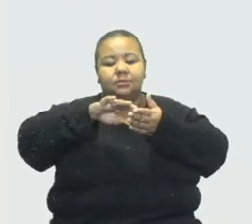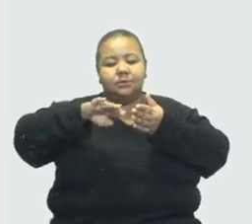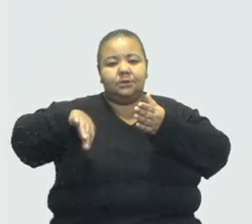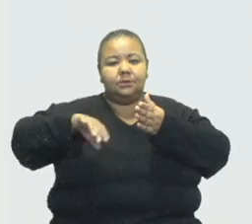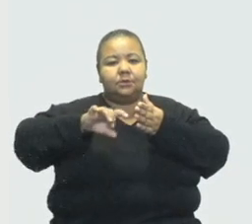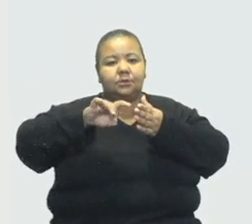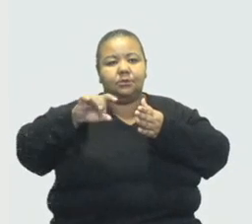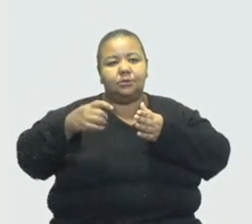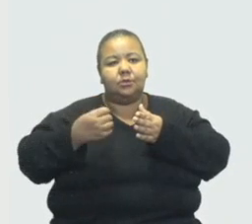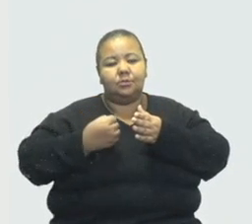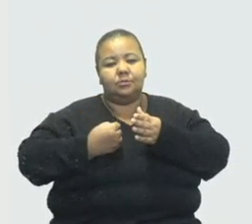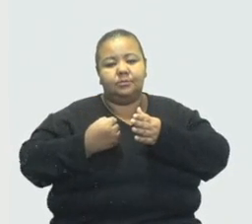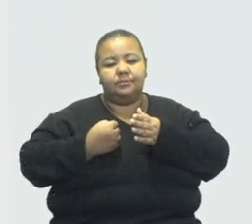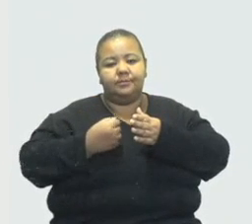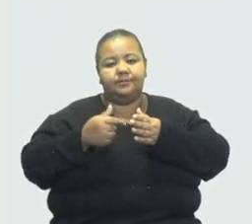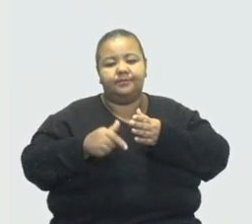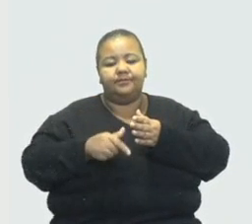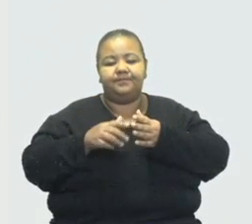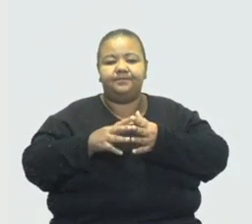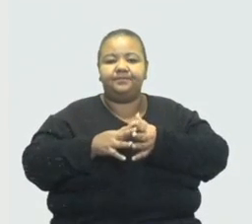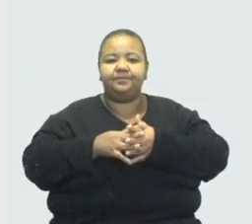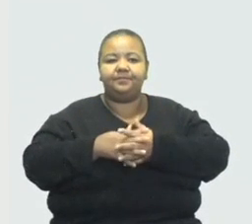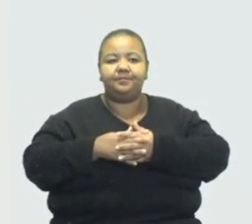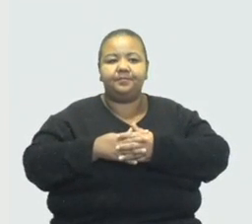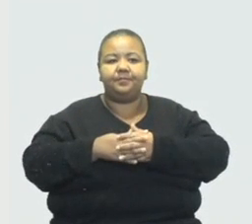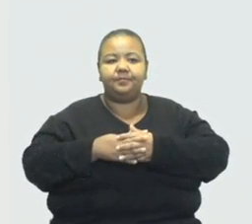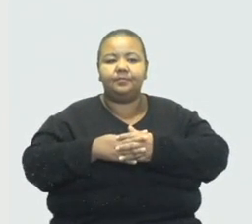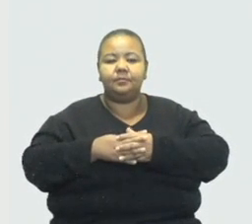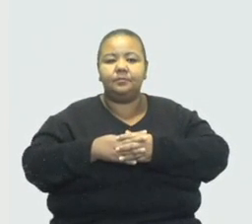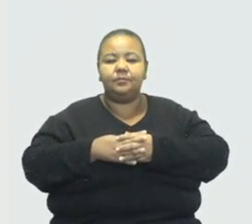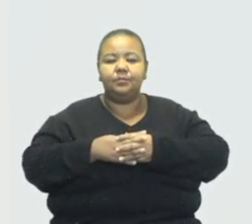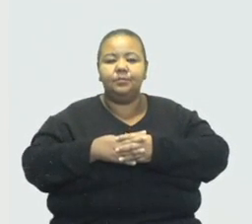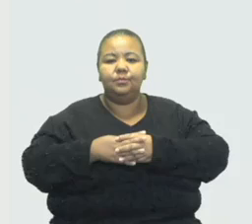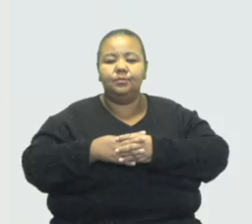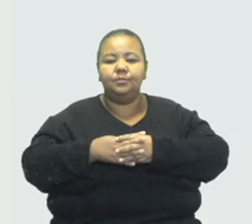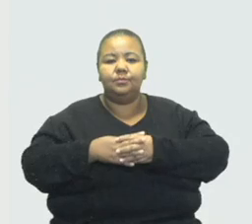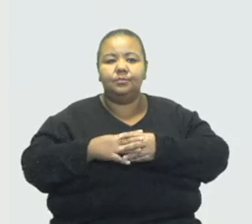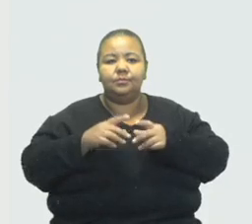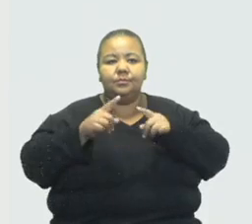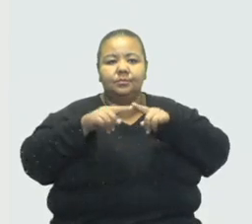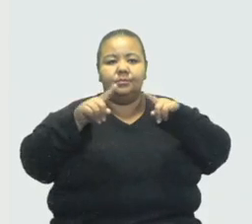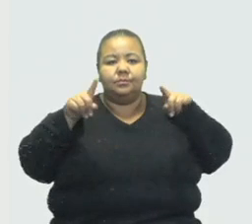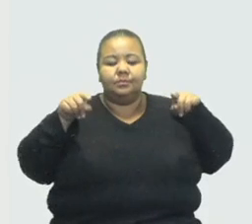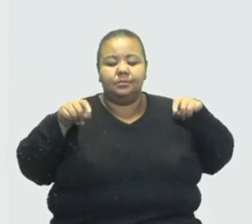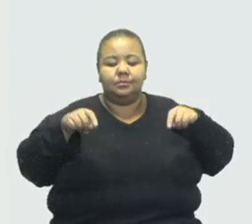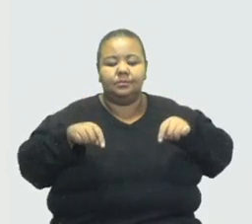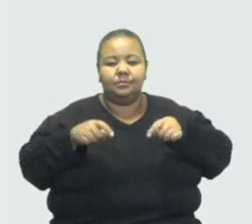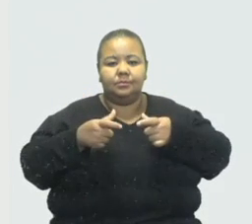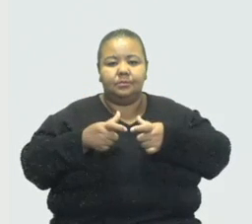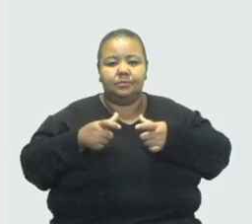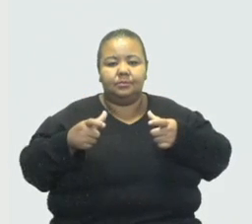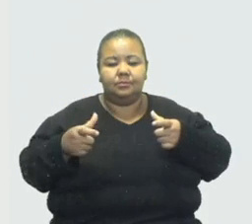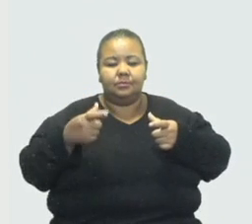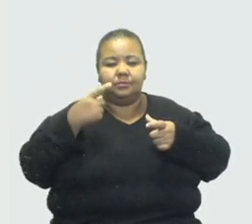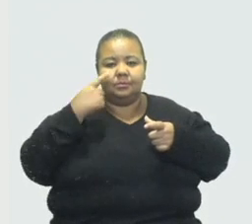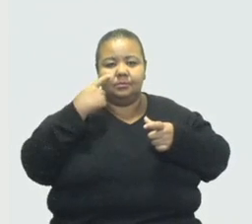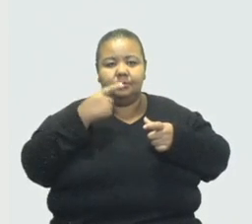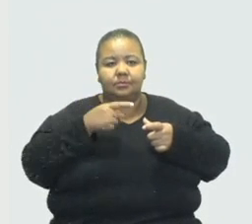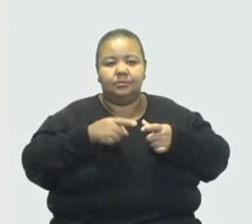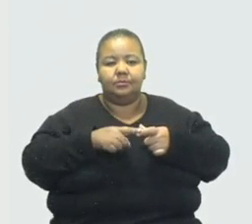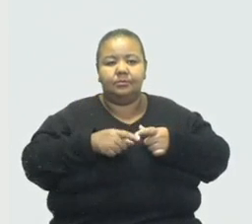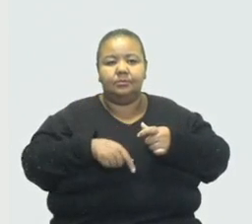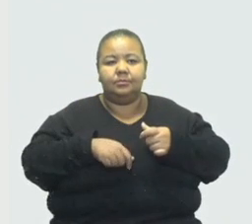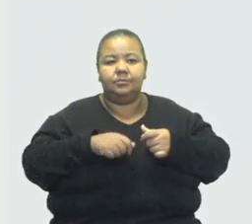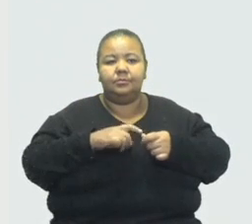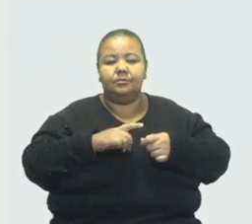com os termos independentes do nosso sistema de equações lineares. Então, a matriz ampliada desse nosso sistema é a seguinte, que